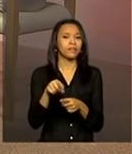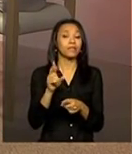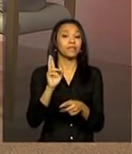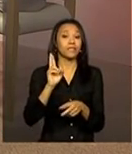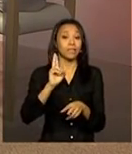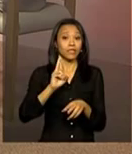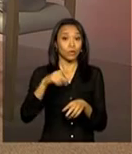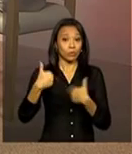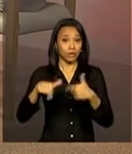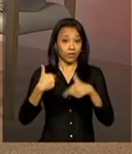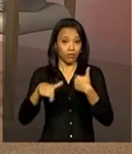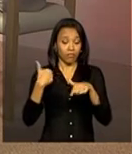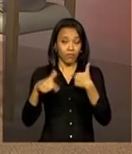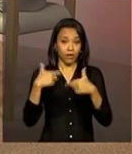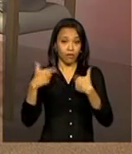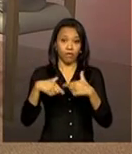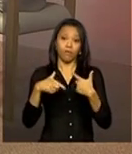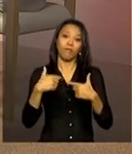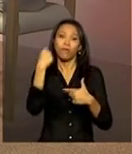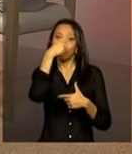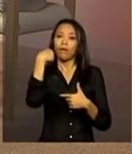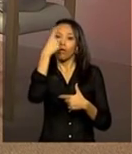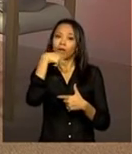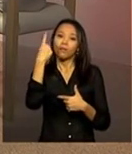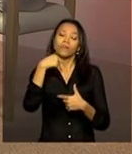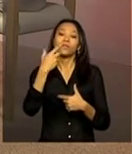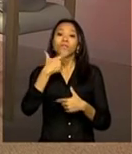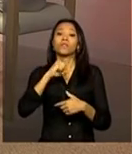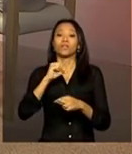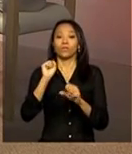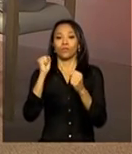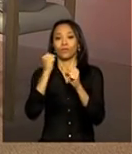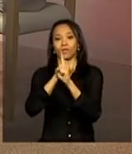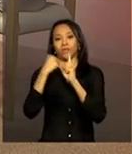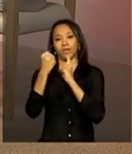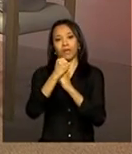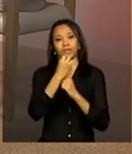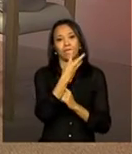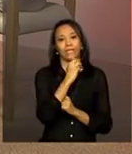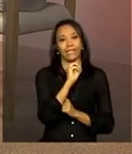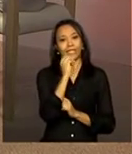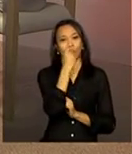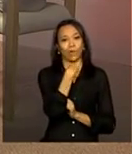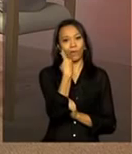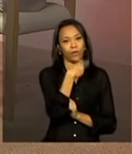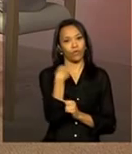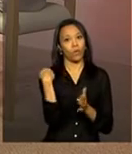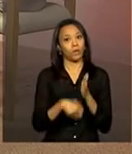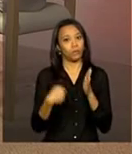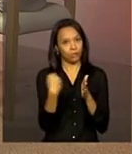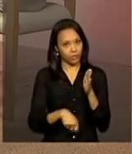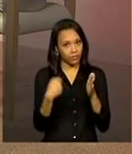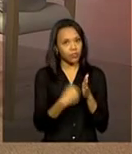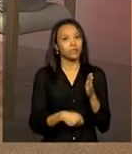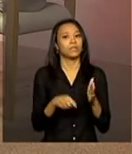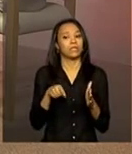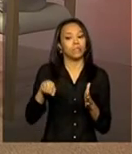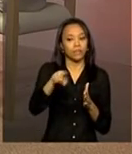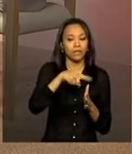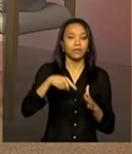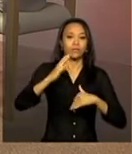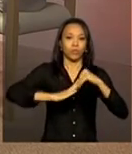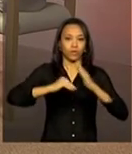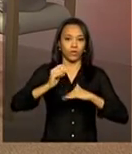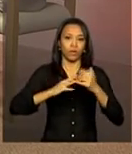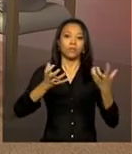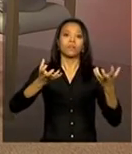dos assistentes sociais que é de 30 horas né foi uma luta que ess que essa categoria profissional eh